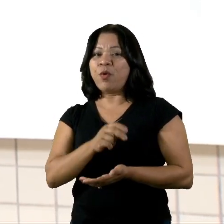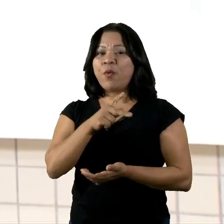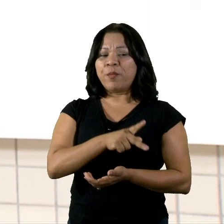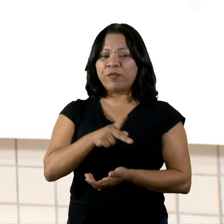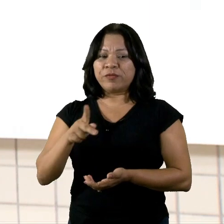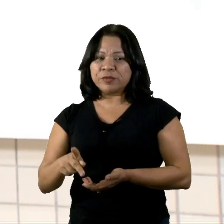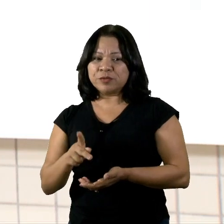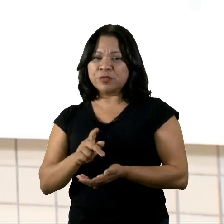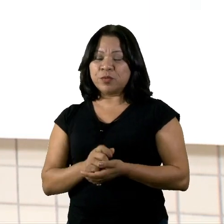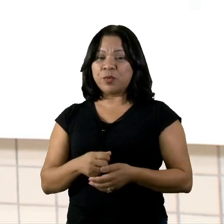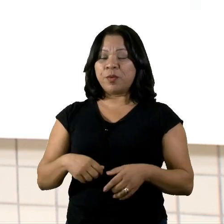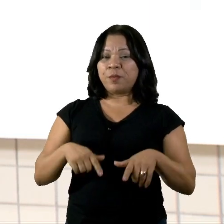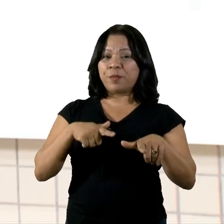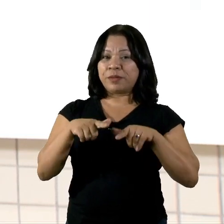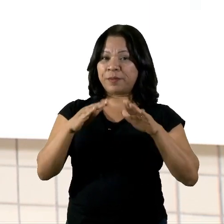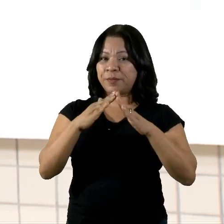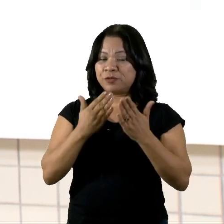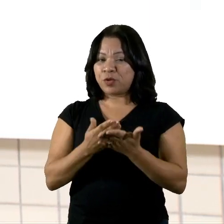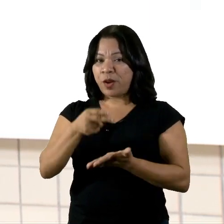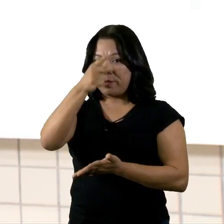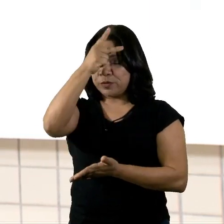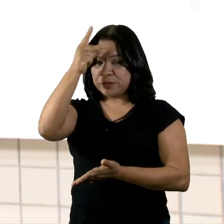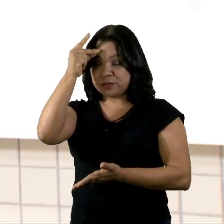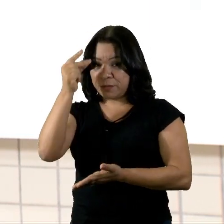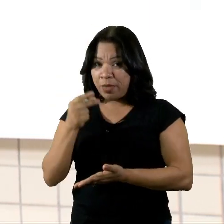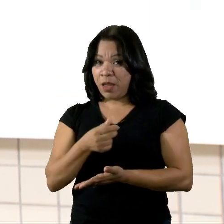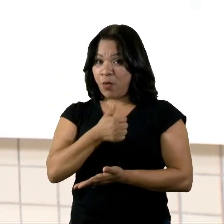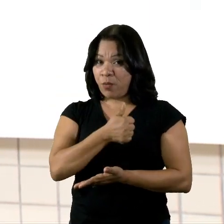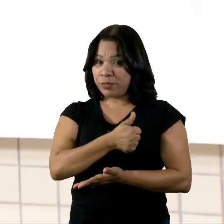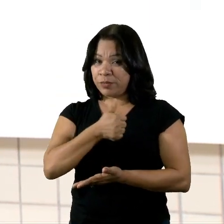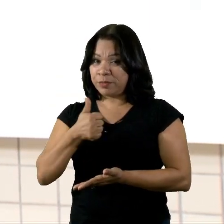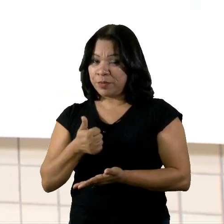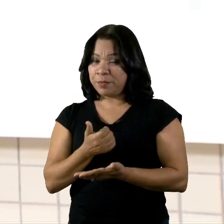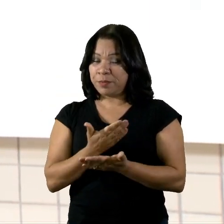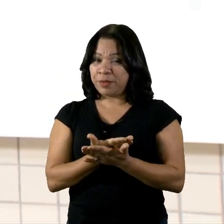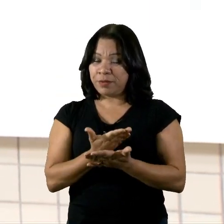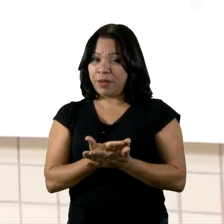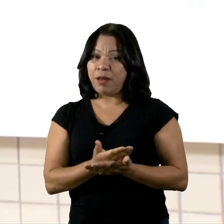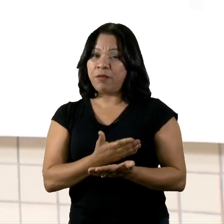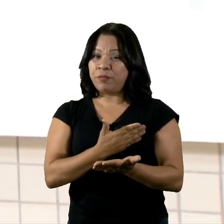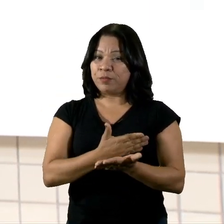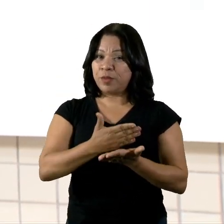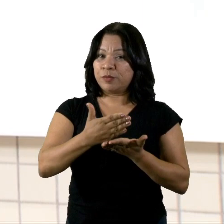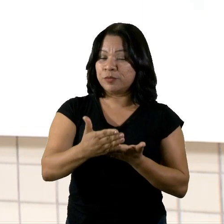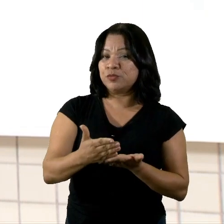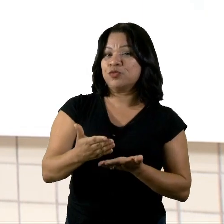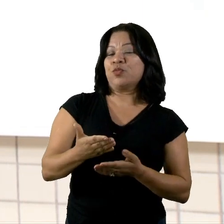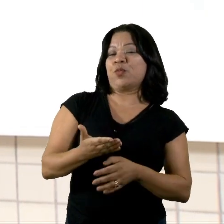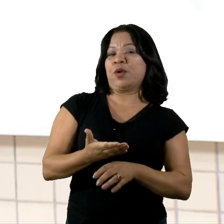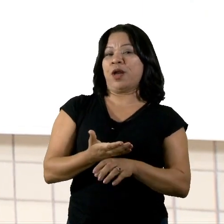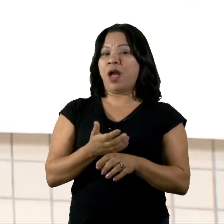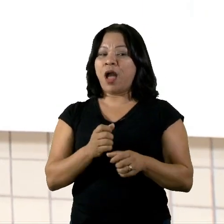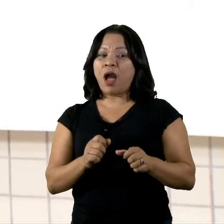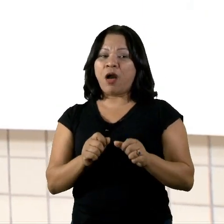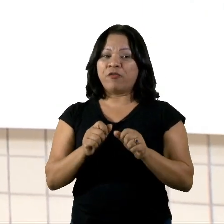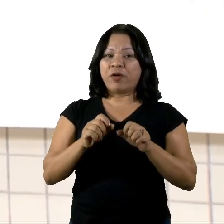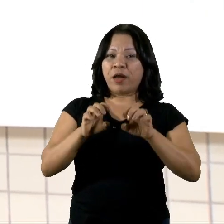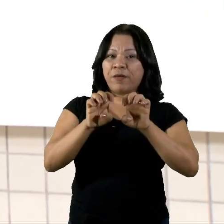Essa é a nossa 11ª aula. Nós vamos dar continuidade ao trabalho com expressões algébricas. Tudo